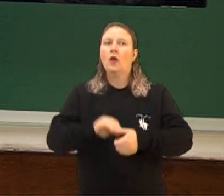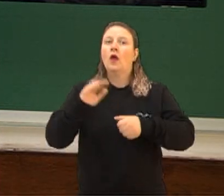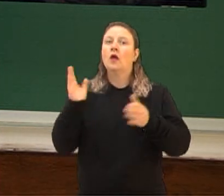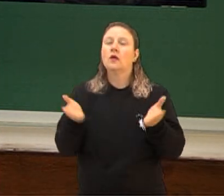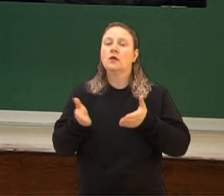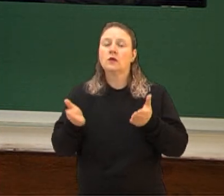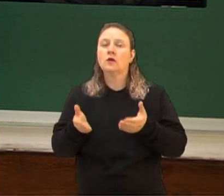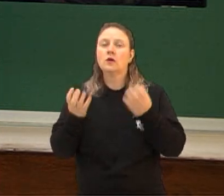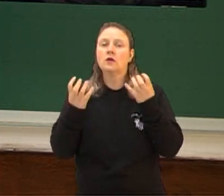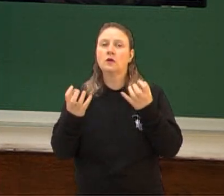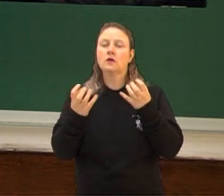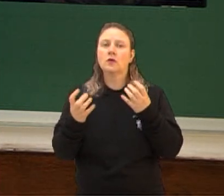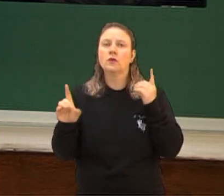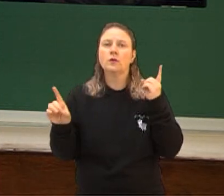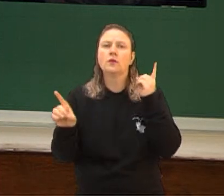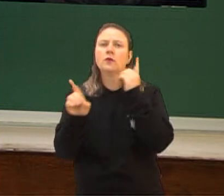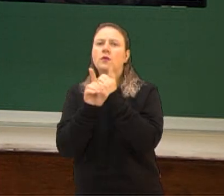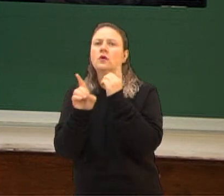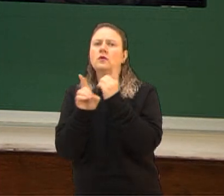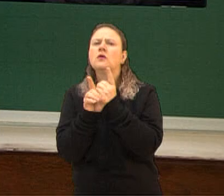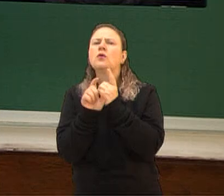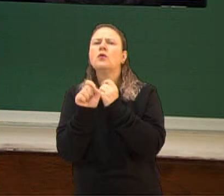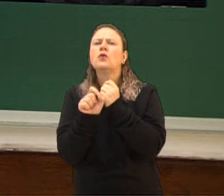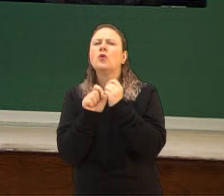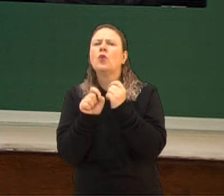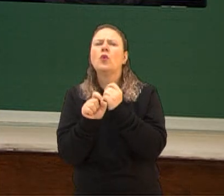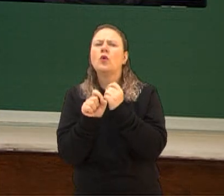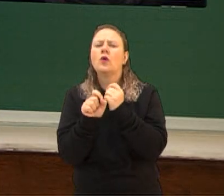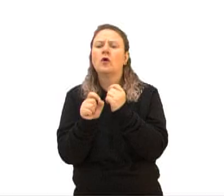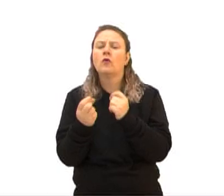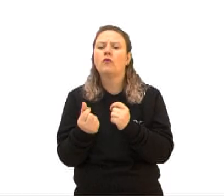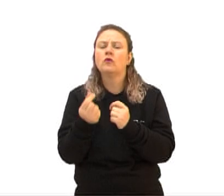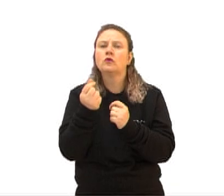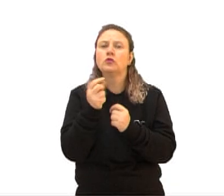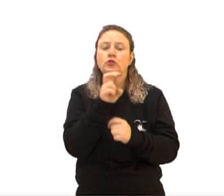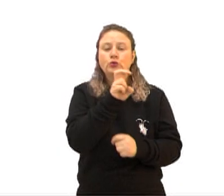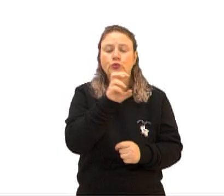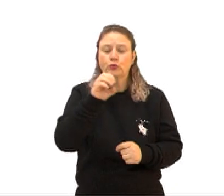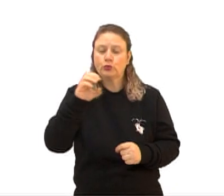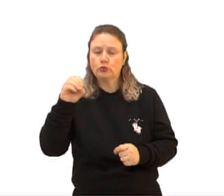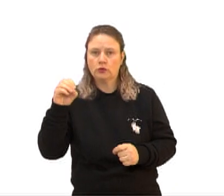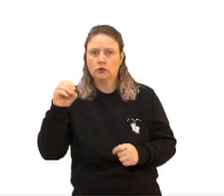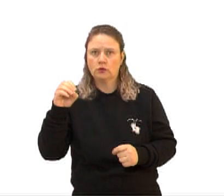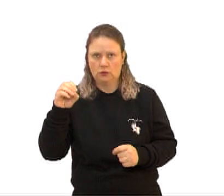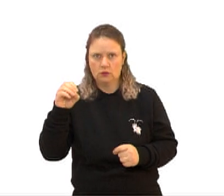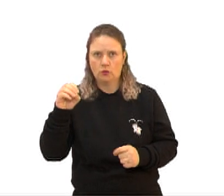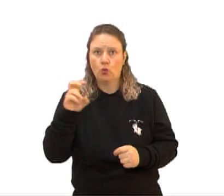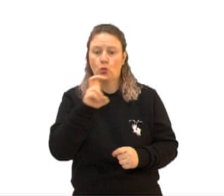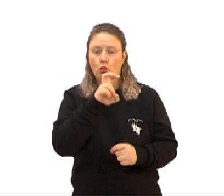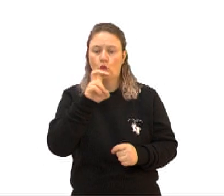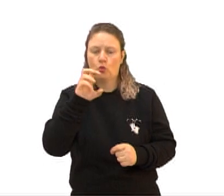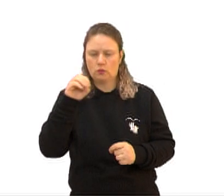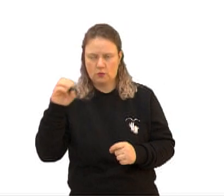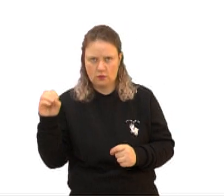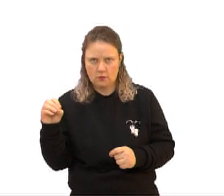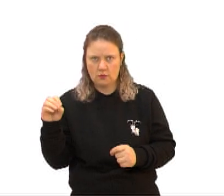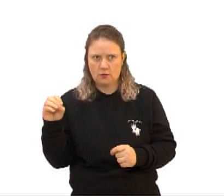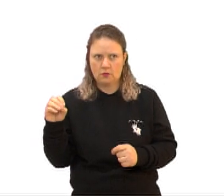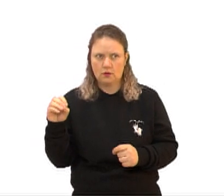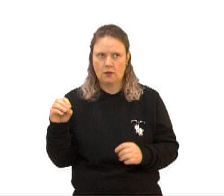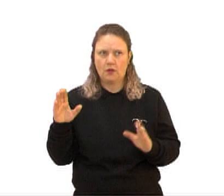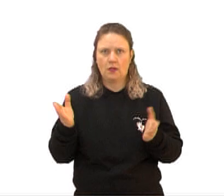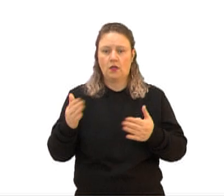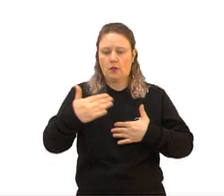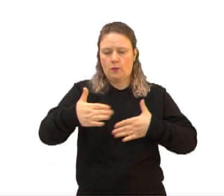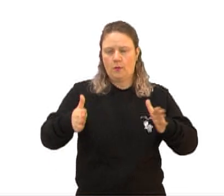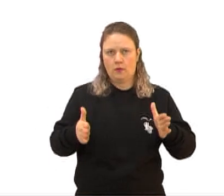Eu quero quantas peças mesmo? 500 peças. Multiplico 500 embalagens por